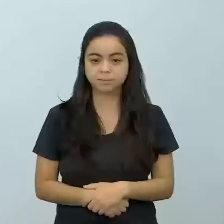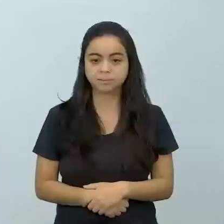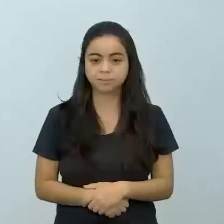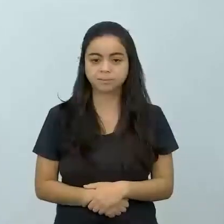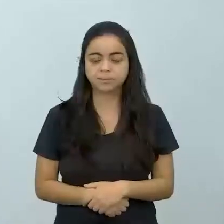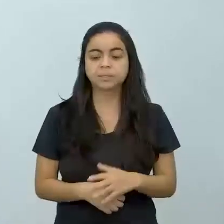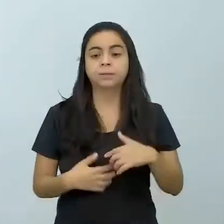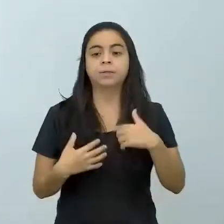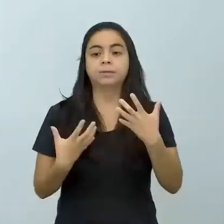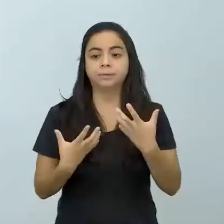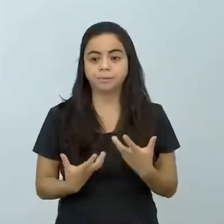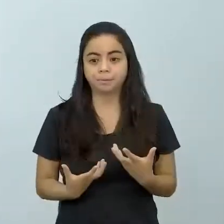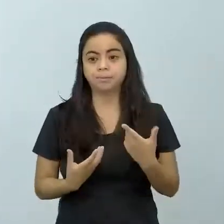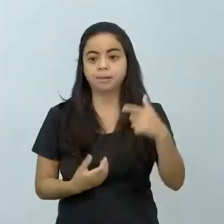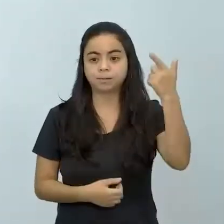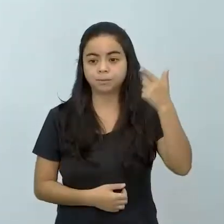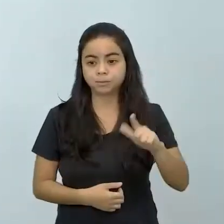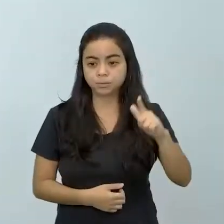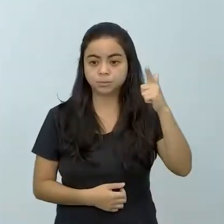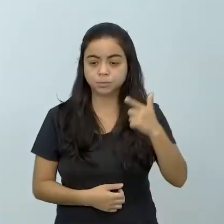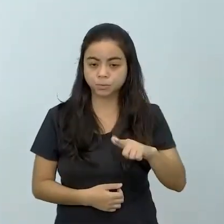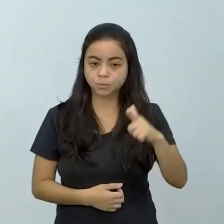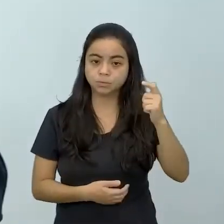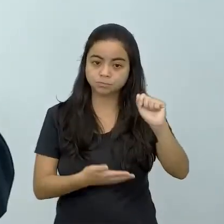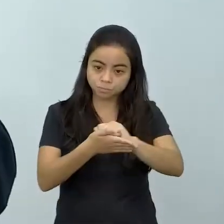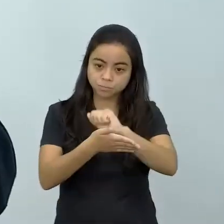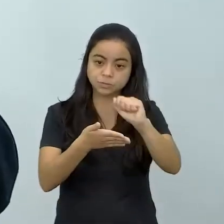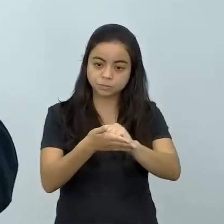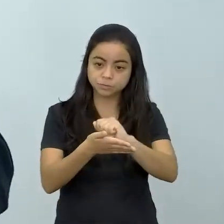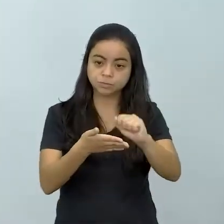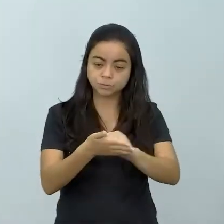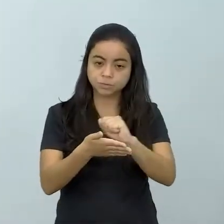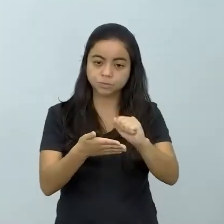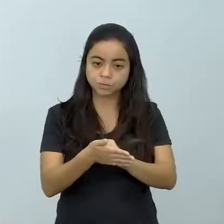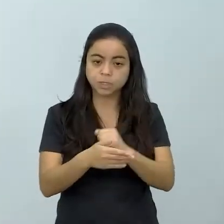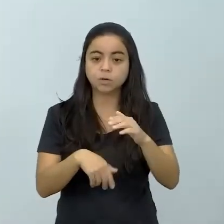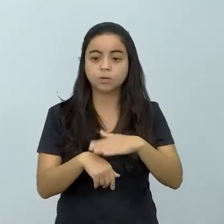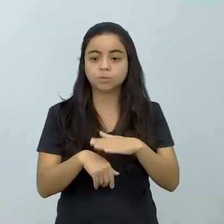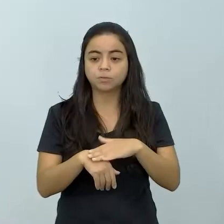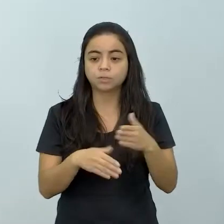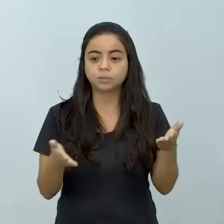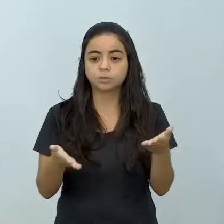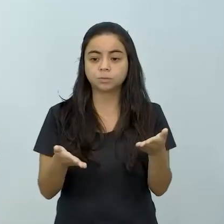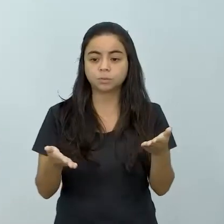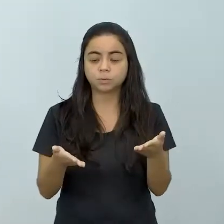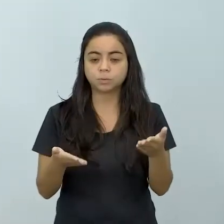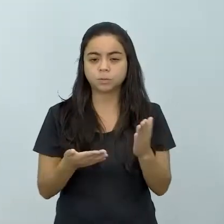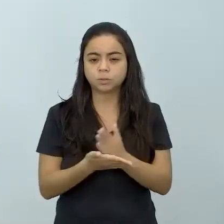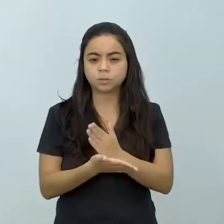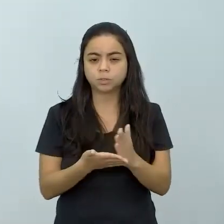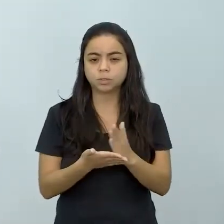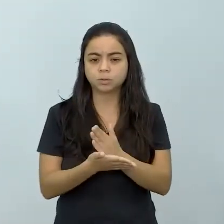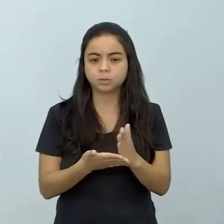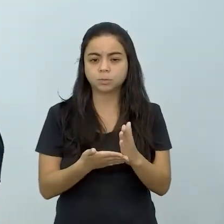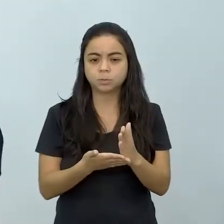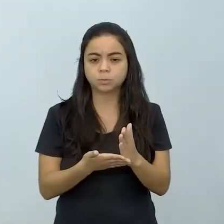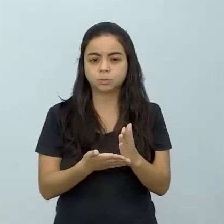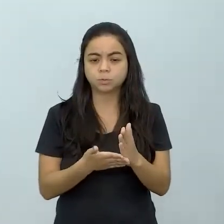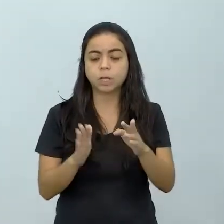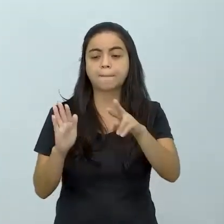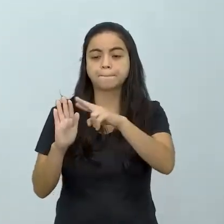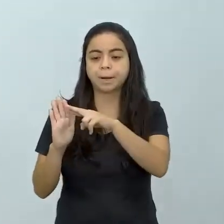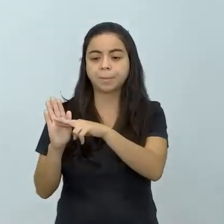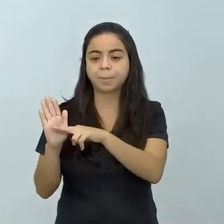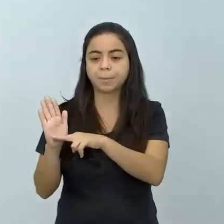algumas vezes já cansativo né do diário de bordo eu preparei na aula de hoje alguns Alguns